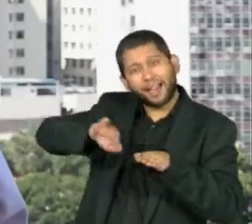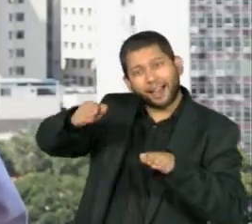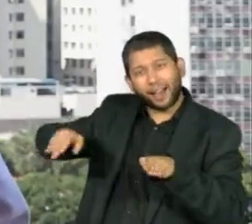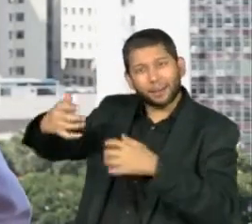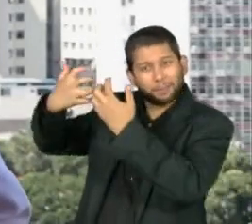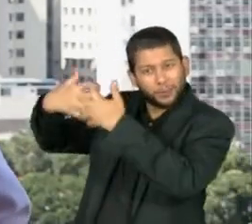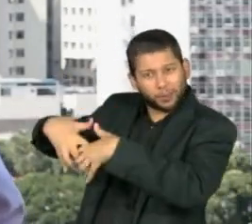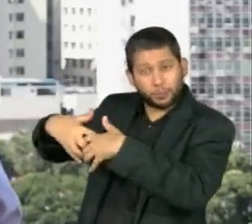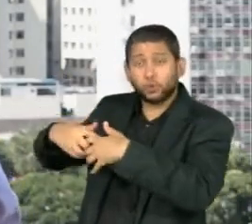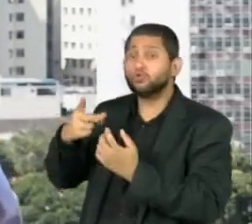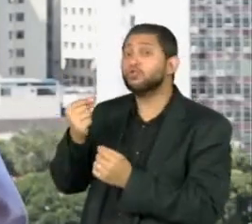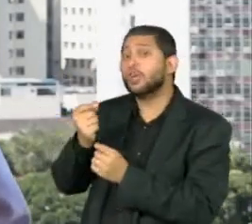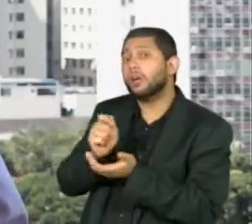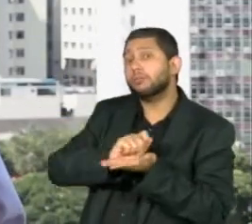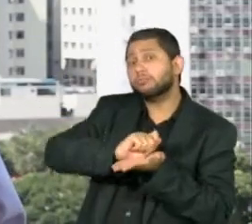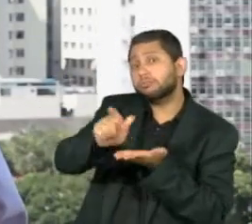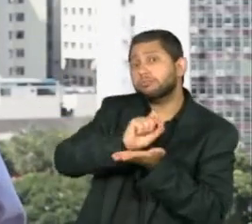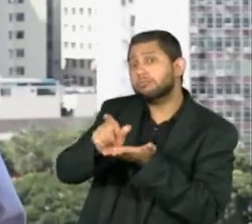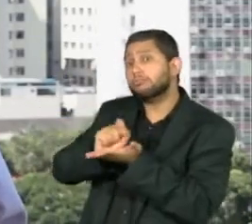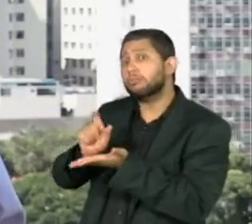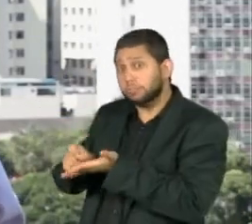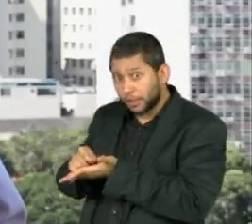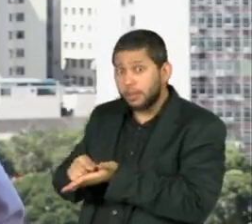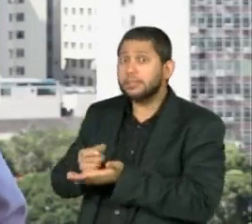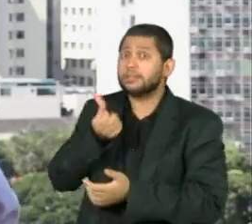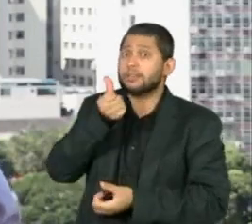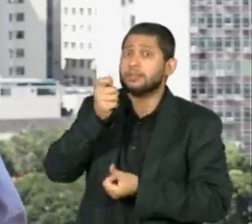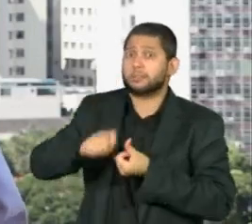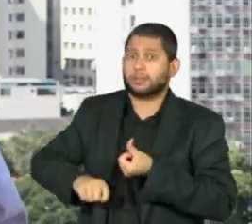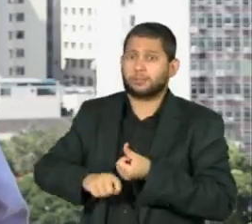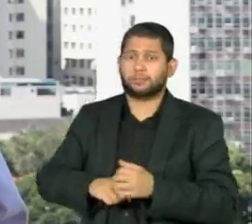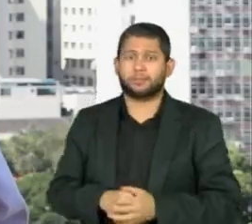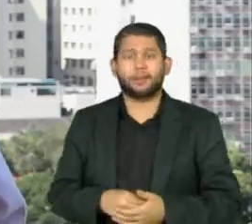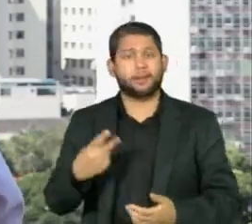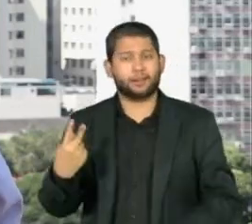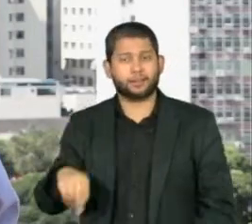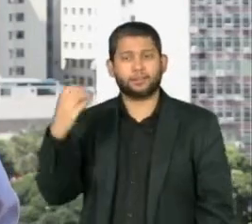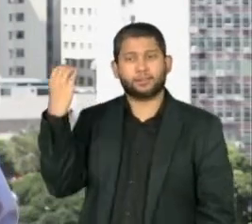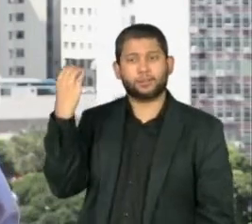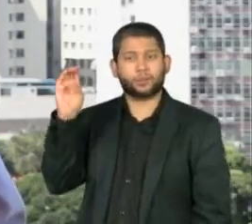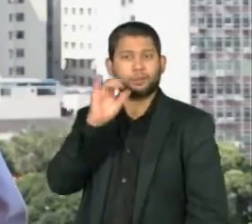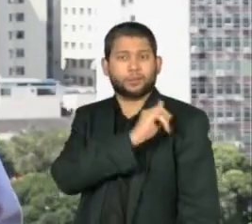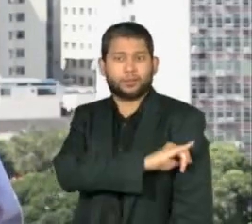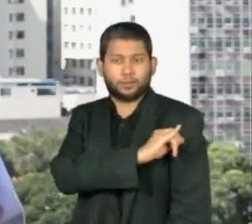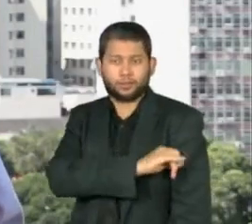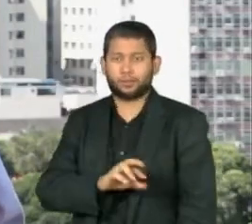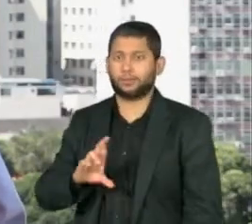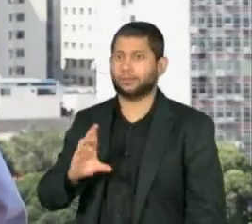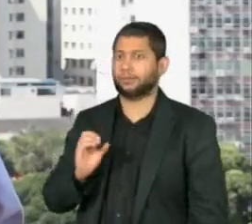O montante será distribuído durante os próximos 6 meses. De Niterói, Rio de Janeiro, Rodrigo Gomes para o